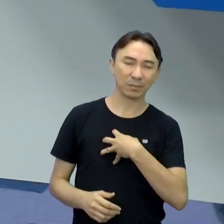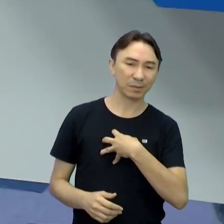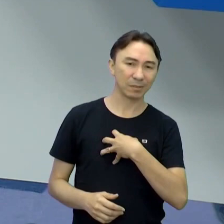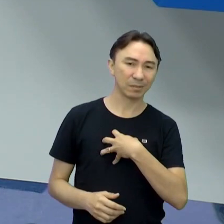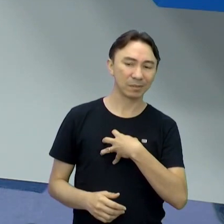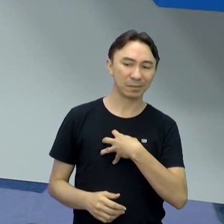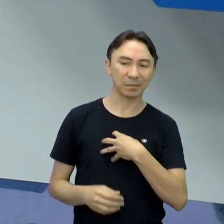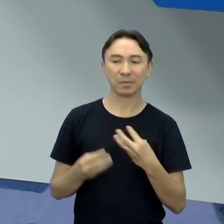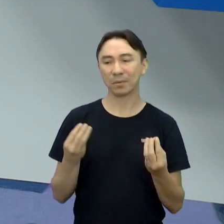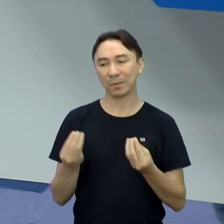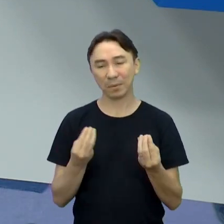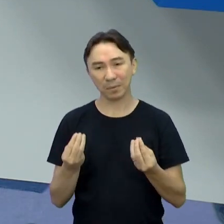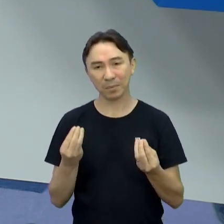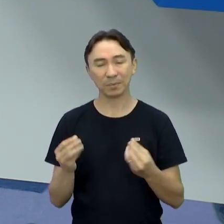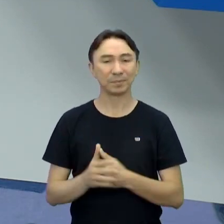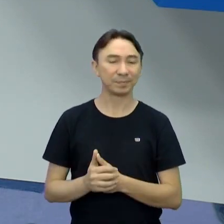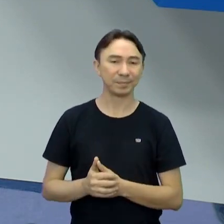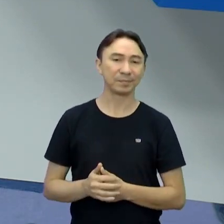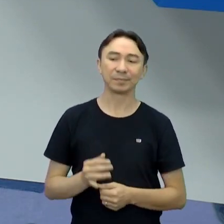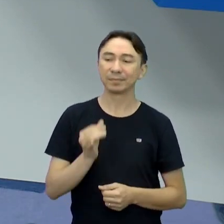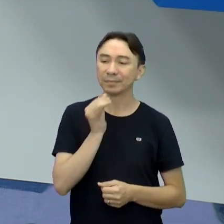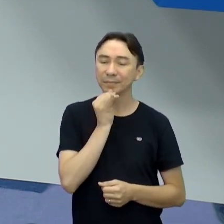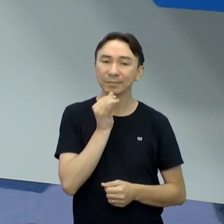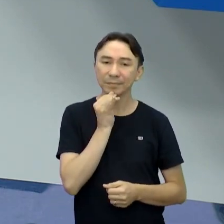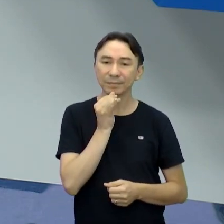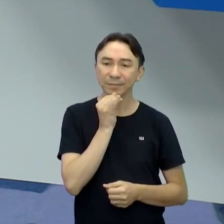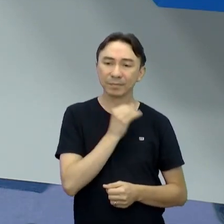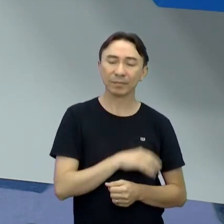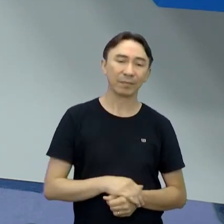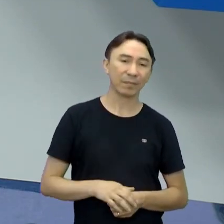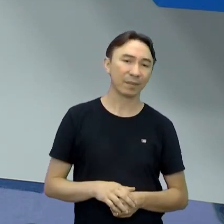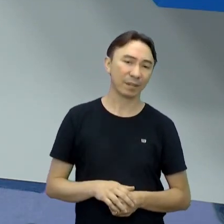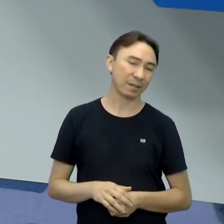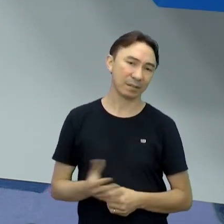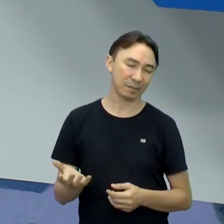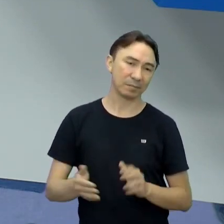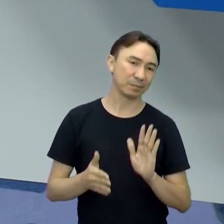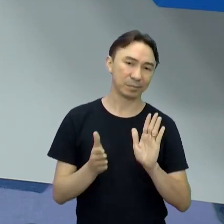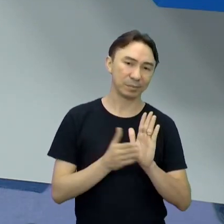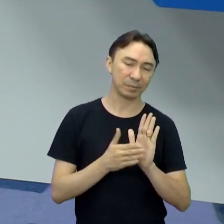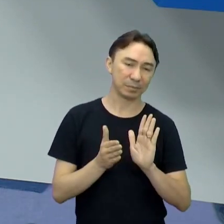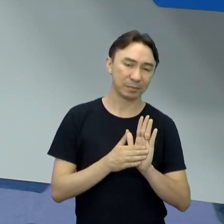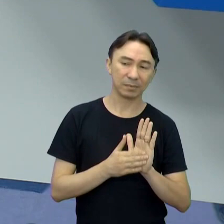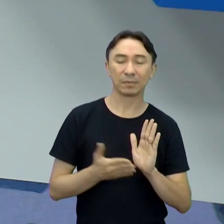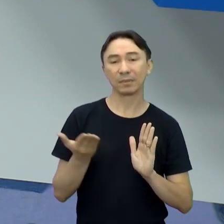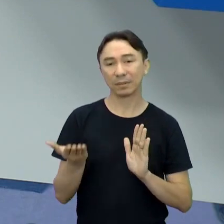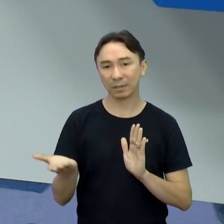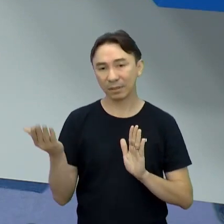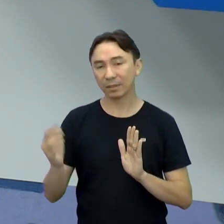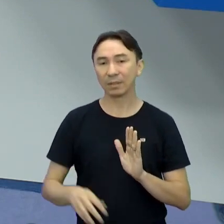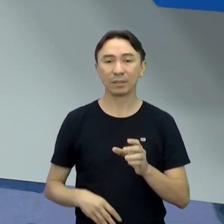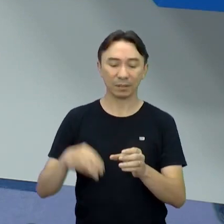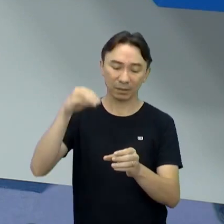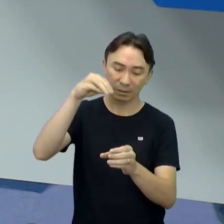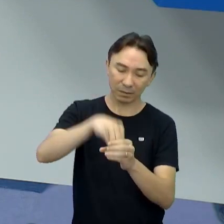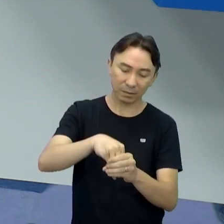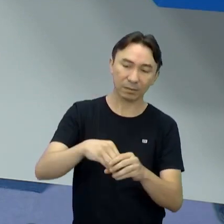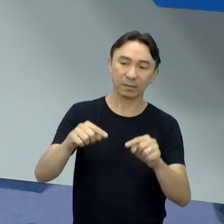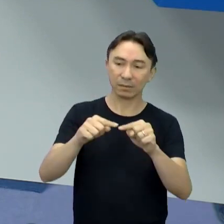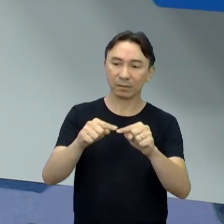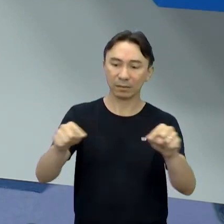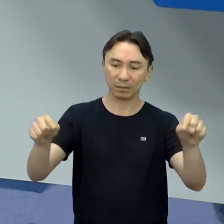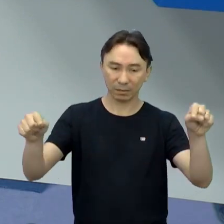que você proponha que eles produzam dentro da sala de aula ou em espaços da